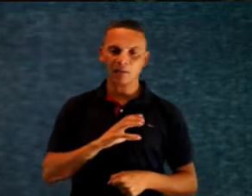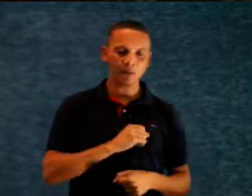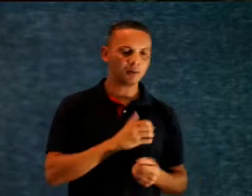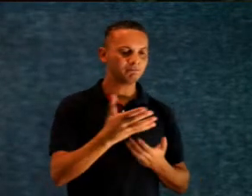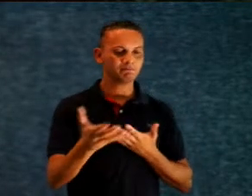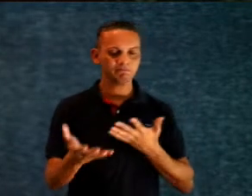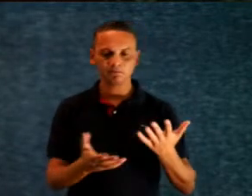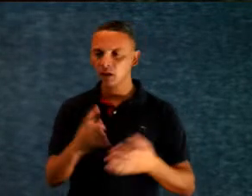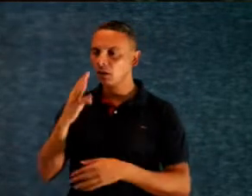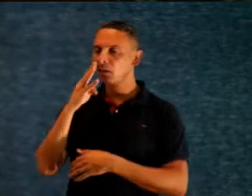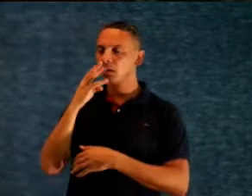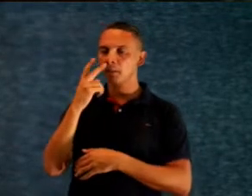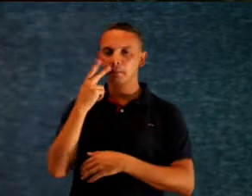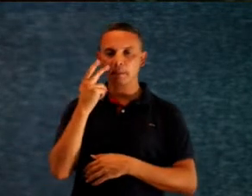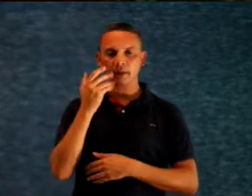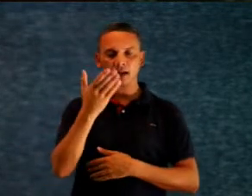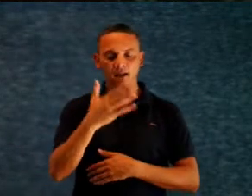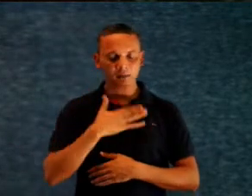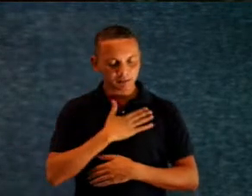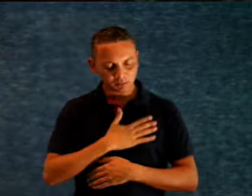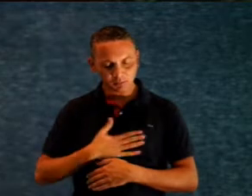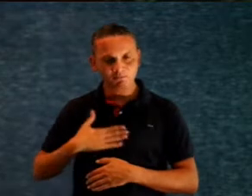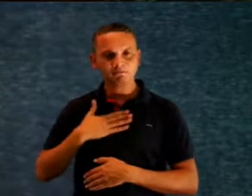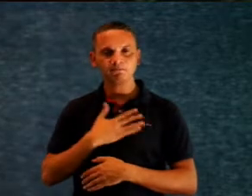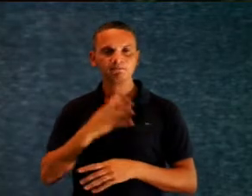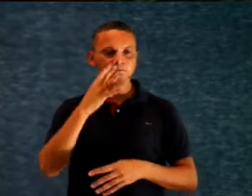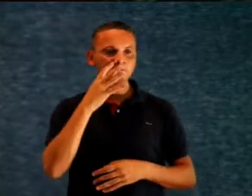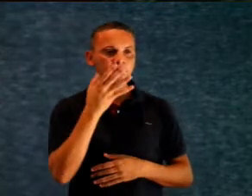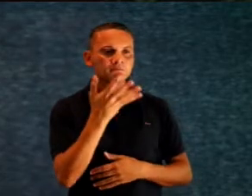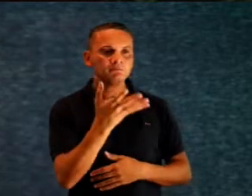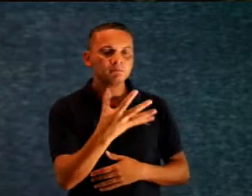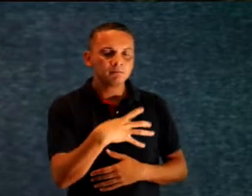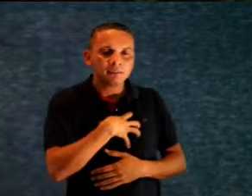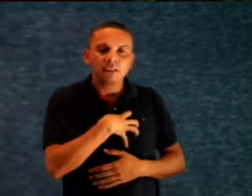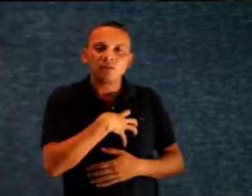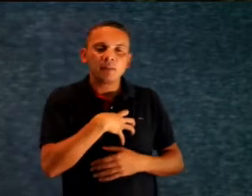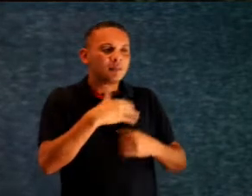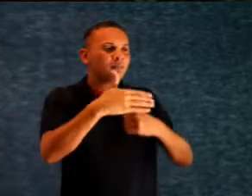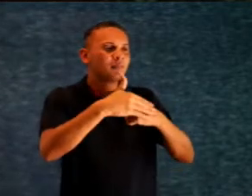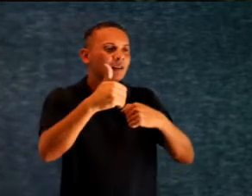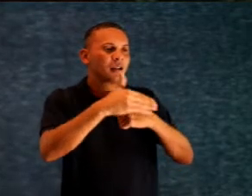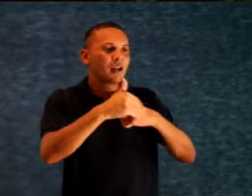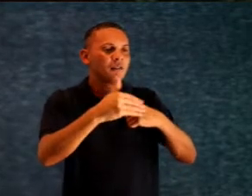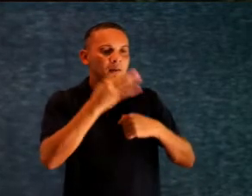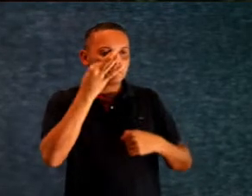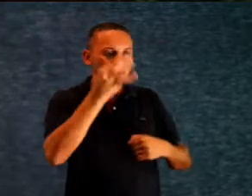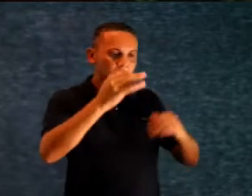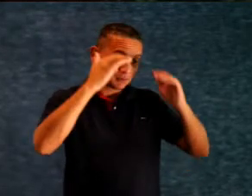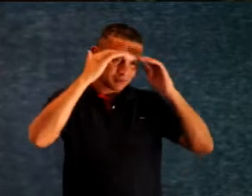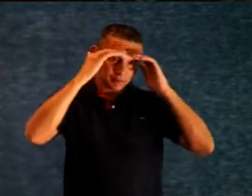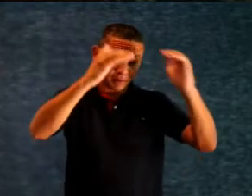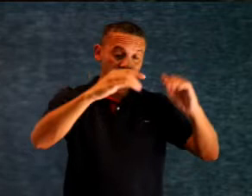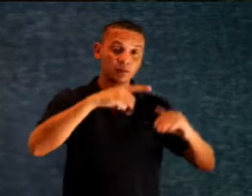doce admiração pelo pai, né? Aquele sentimento de carinho e, ao mesmo tempo, de